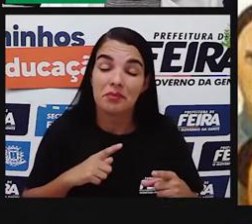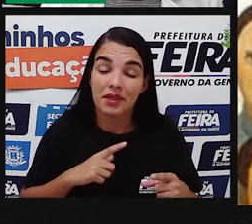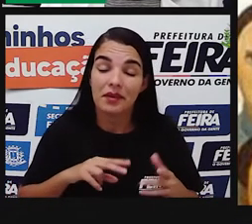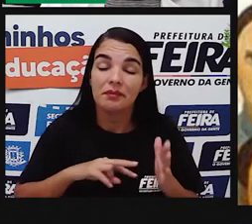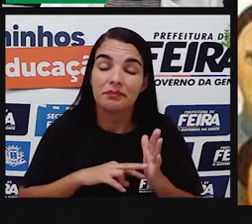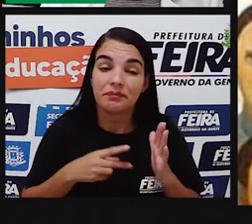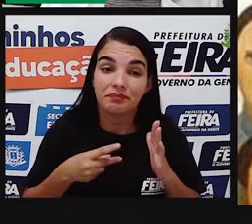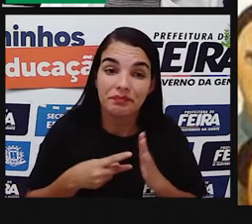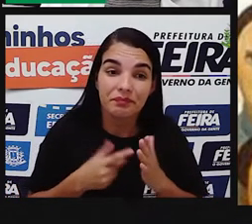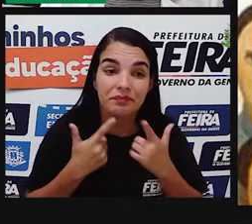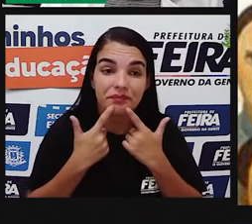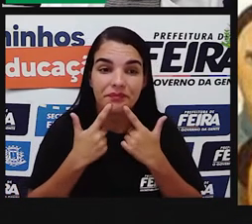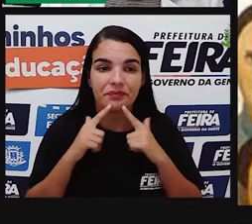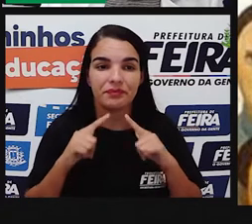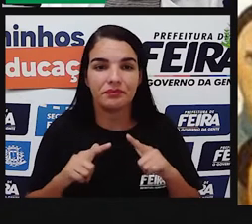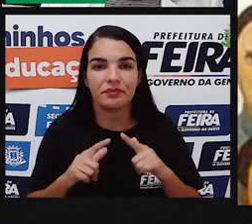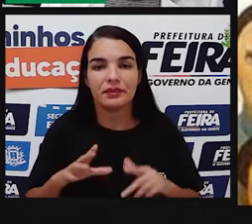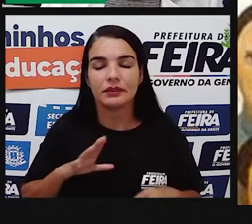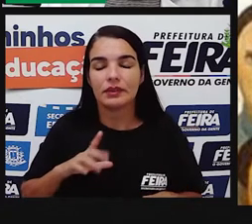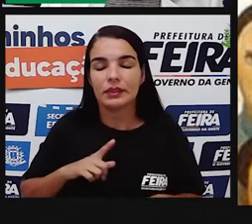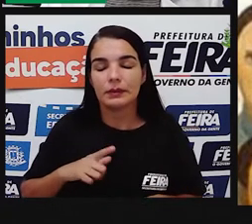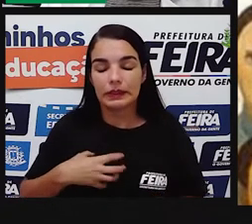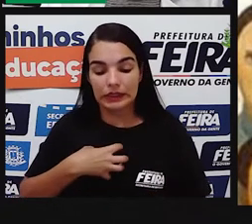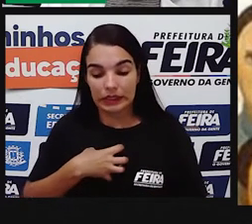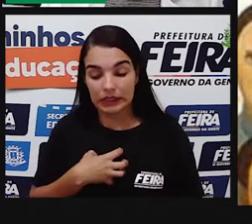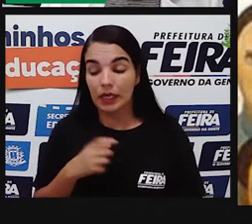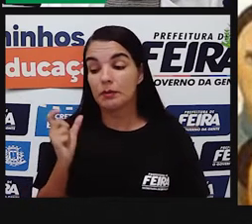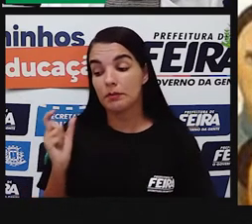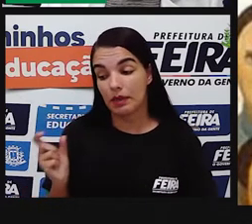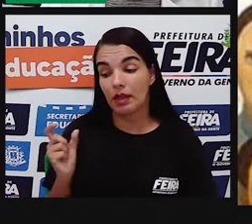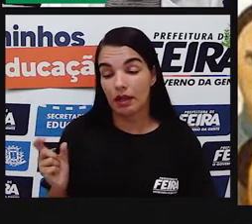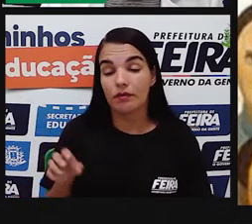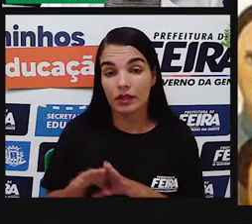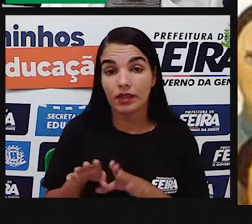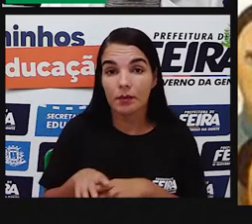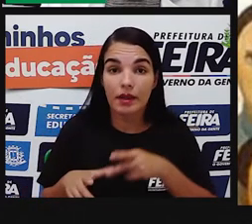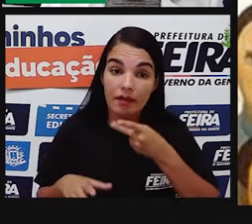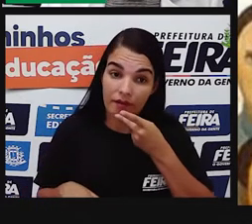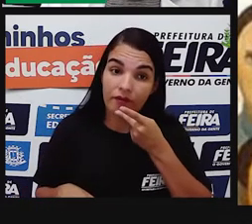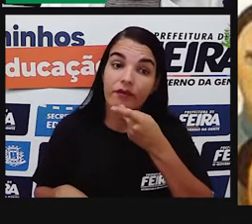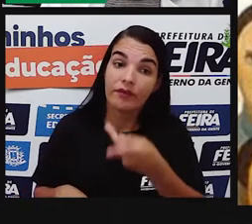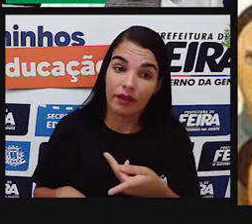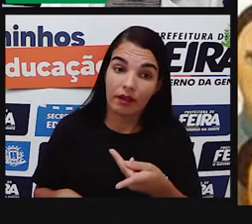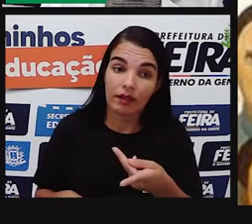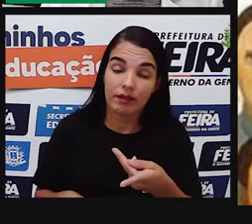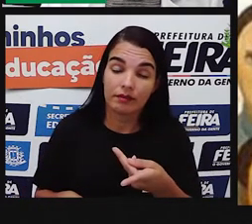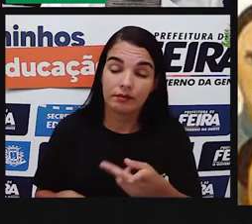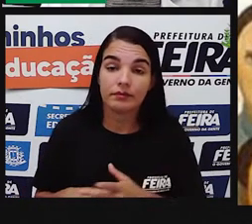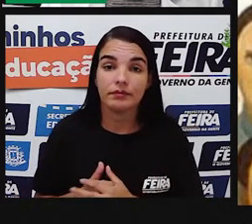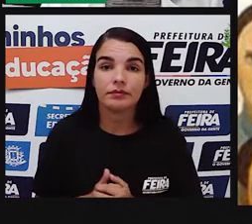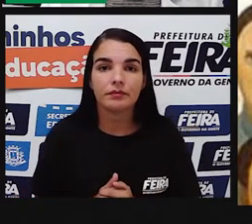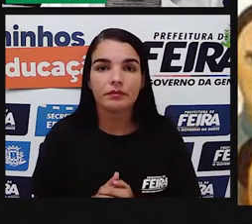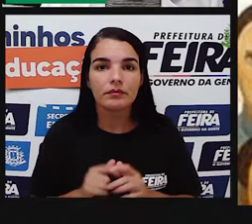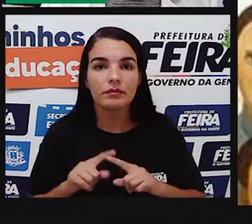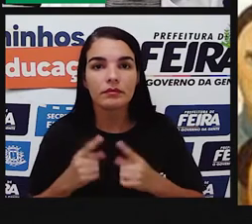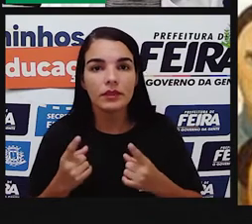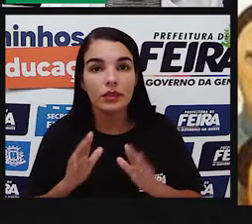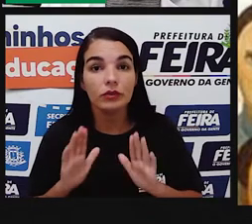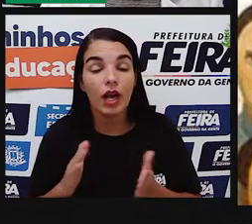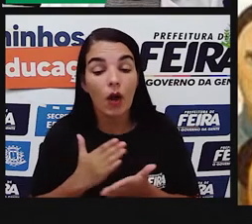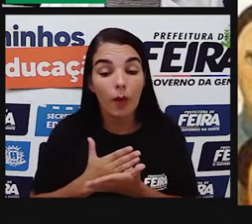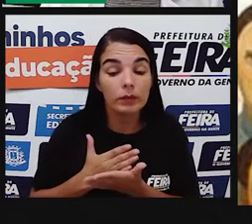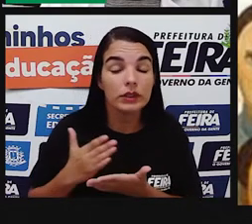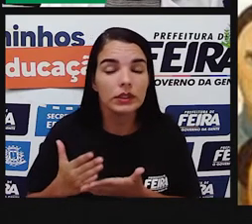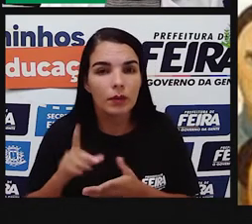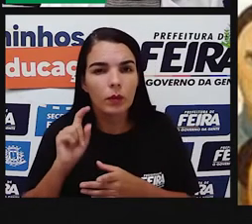em palavras e uma variação de pronúncia também, e escrita. Então, já começamos a